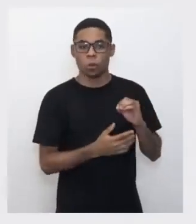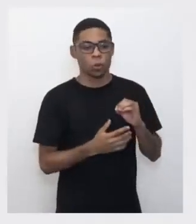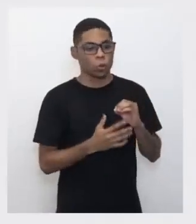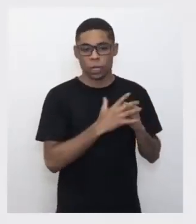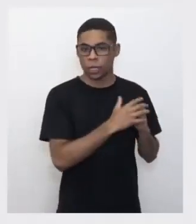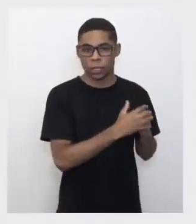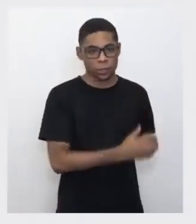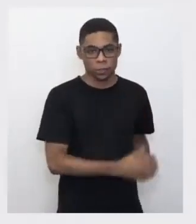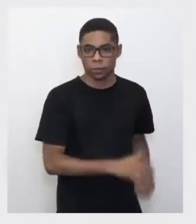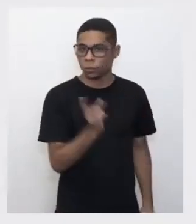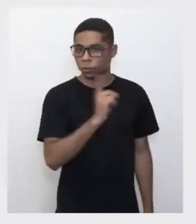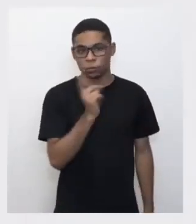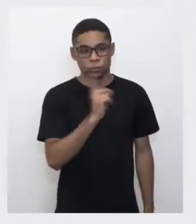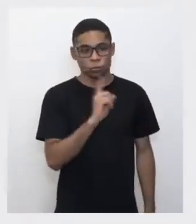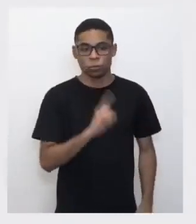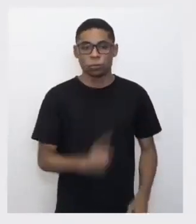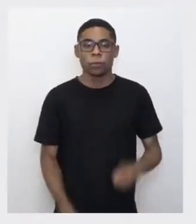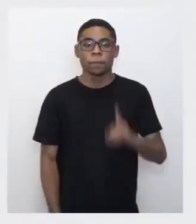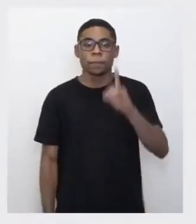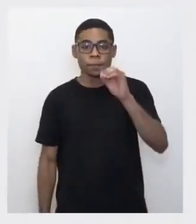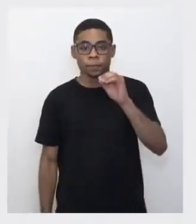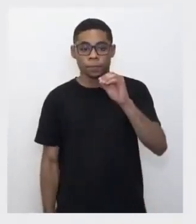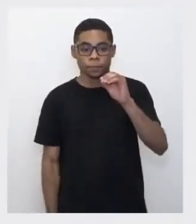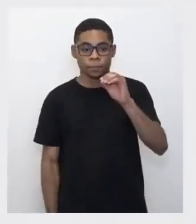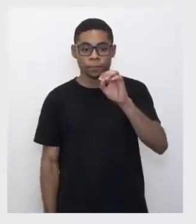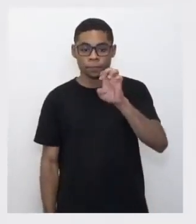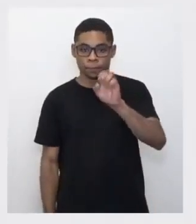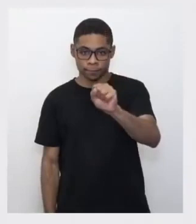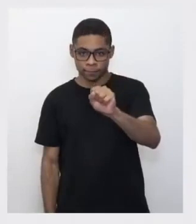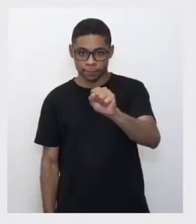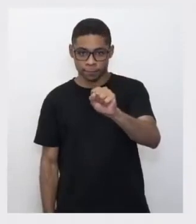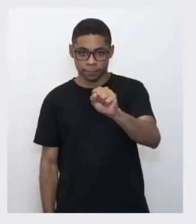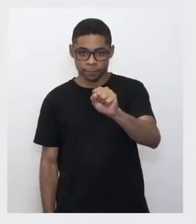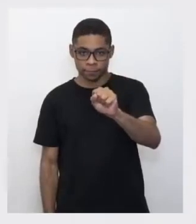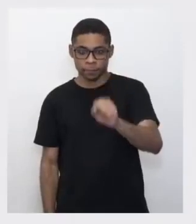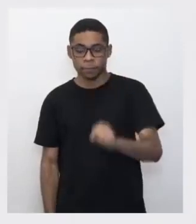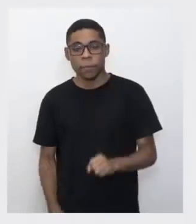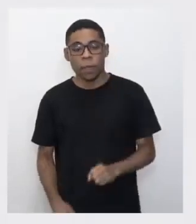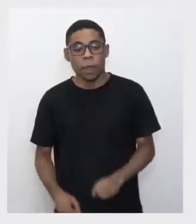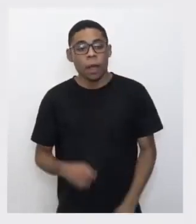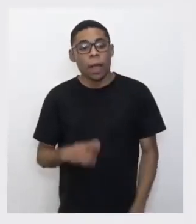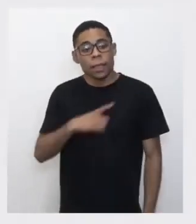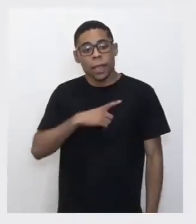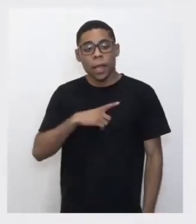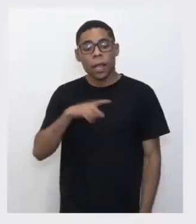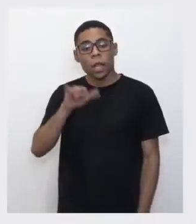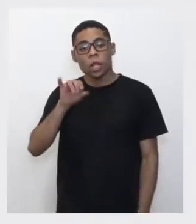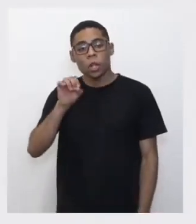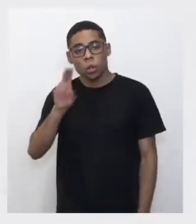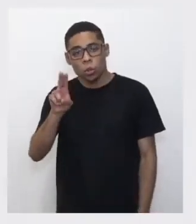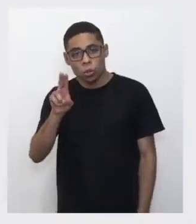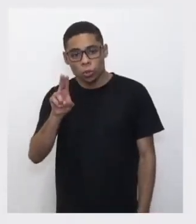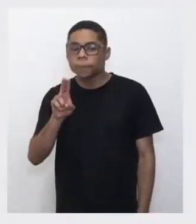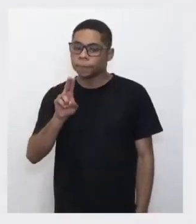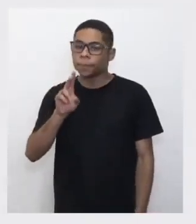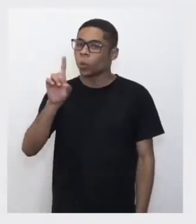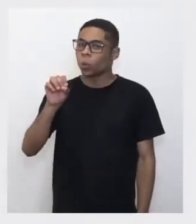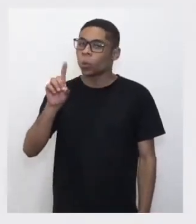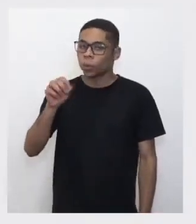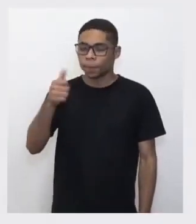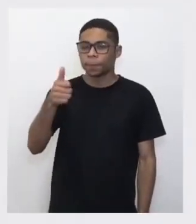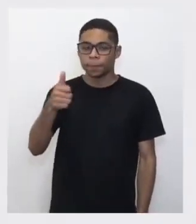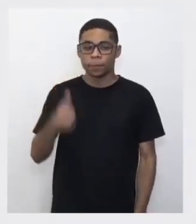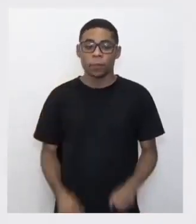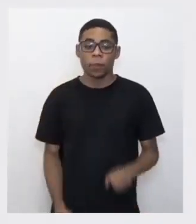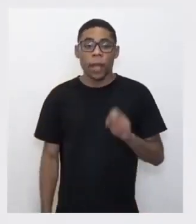he, does. Ah, legal. Então, toda vez que eu tiver he, she, it, eu vou precisar do does. Ok, Ed, estou aqui com